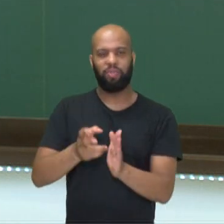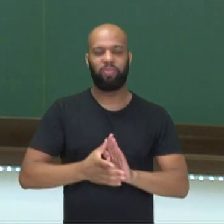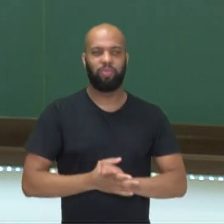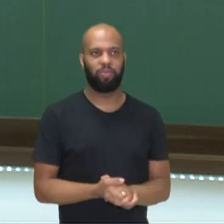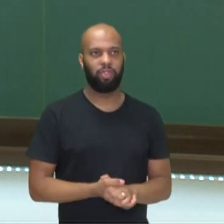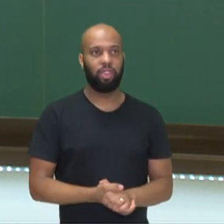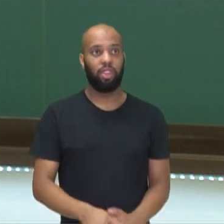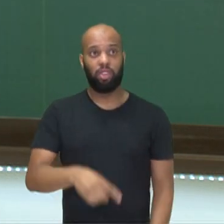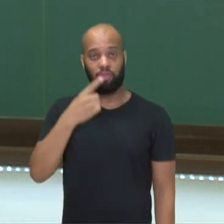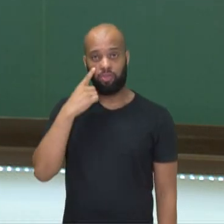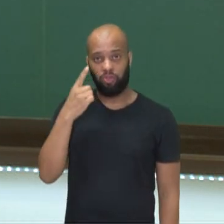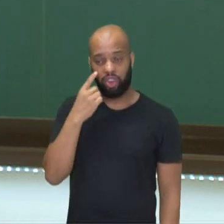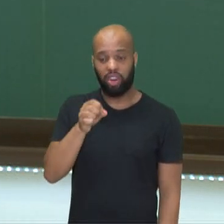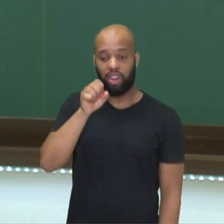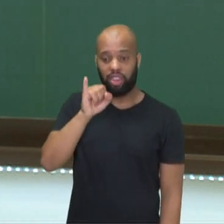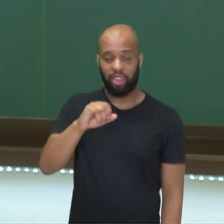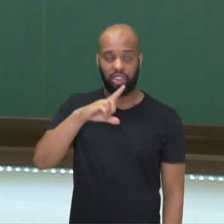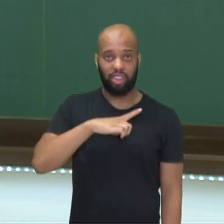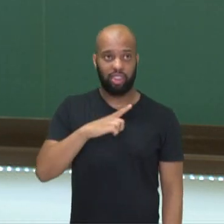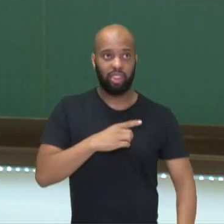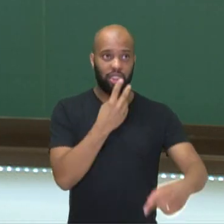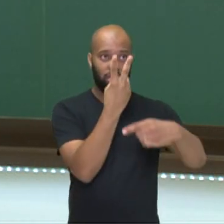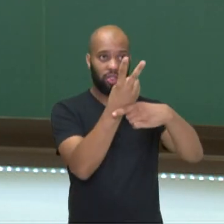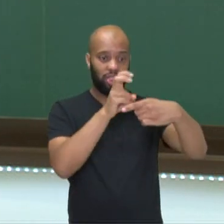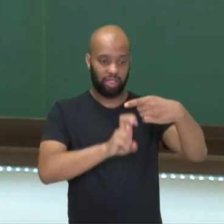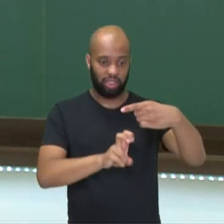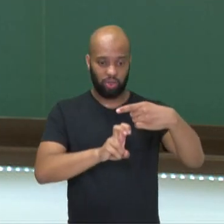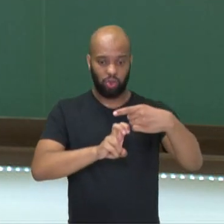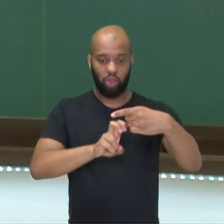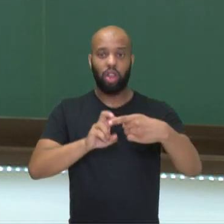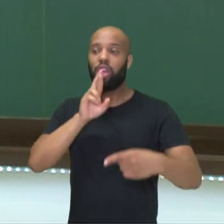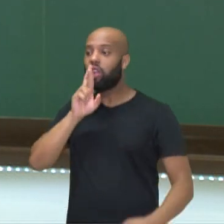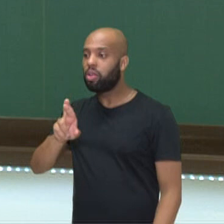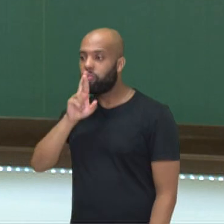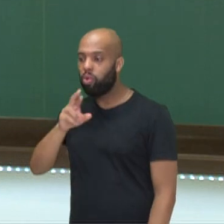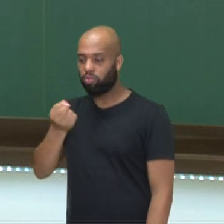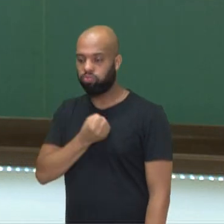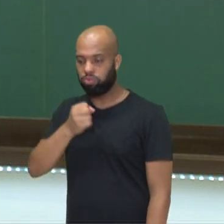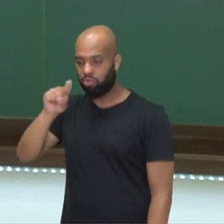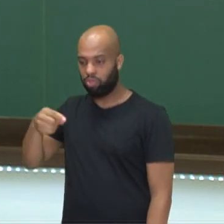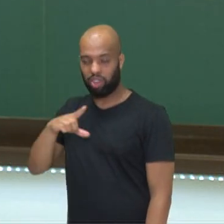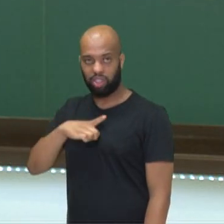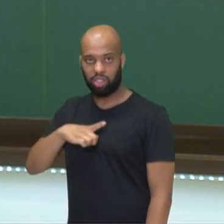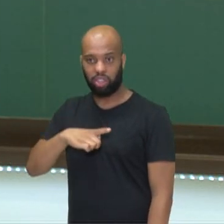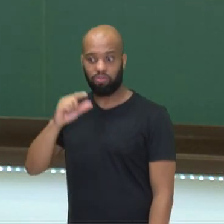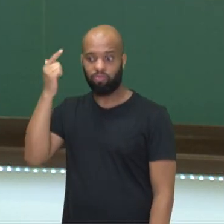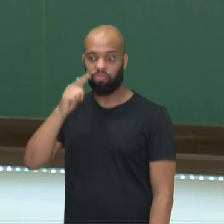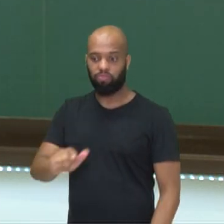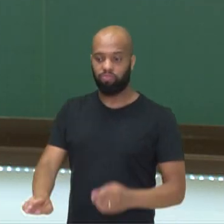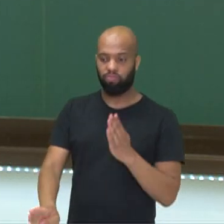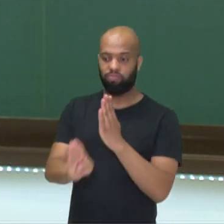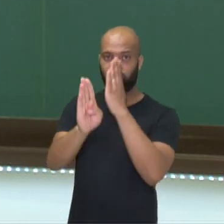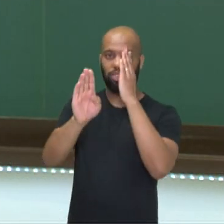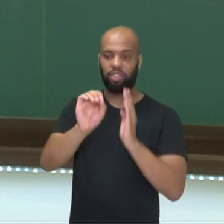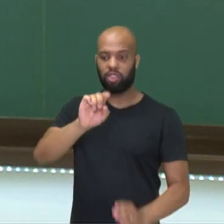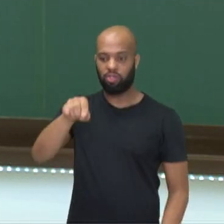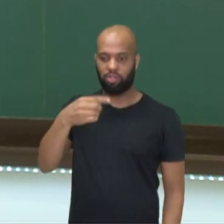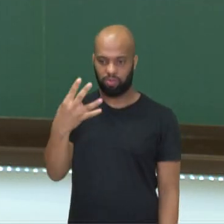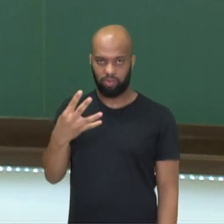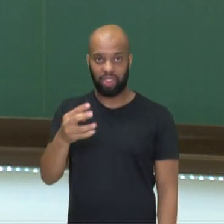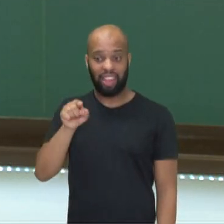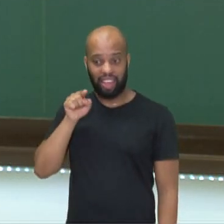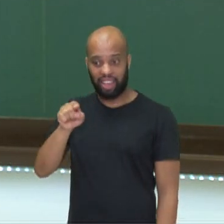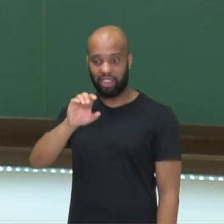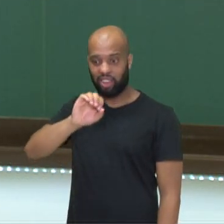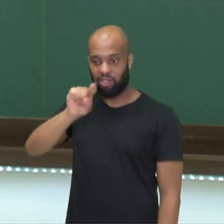Então, observe uma coisa. Quando nós transformamos 2/5 em decimal, a gente obteve 0,4. Esse 0,4 é um decimal exato. Por